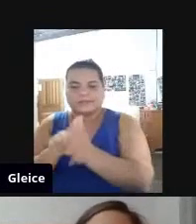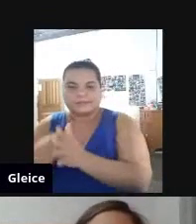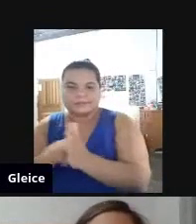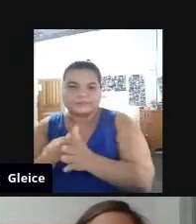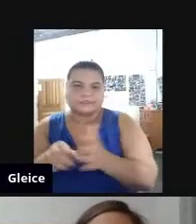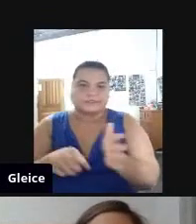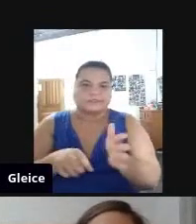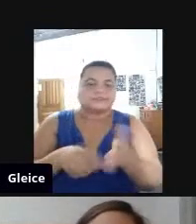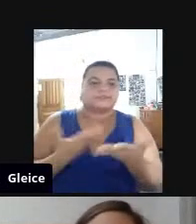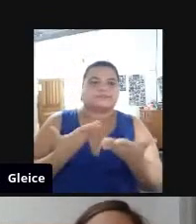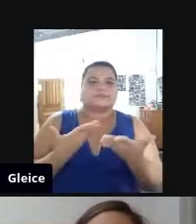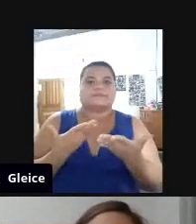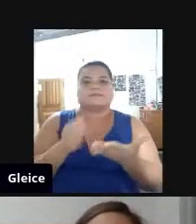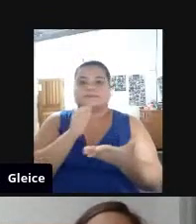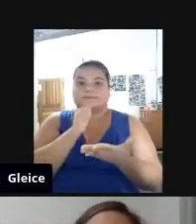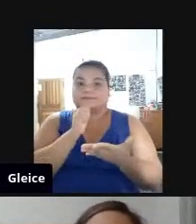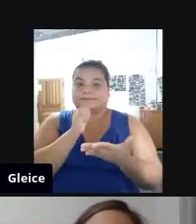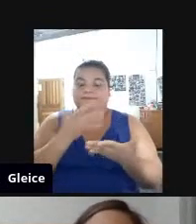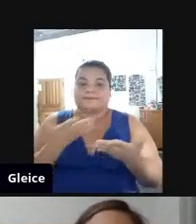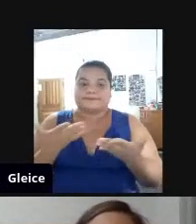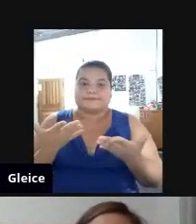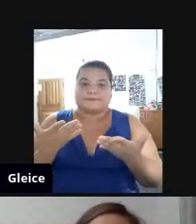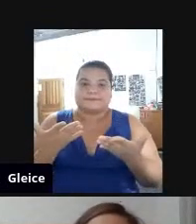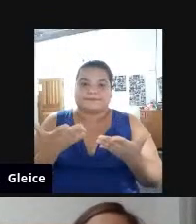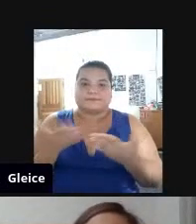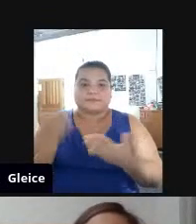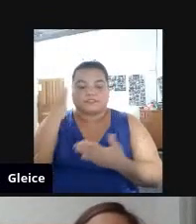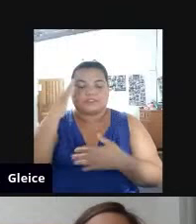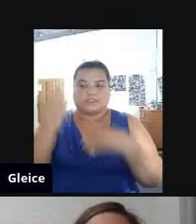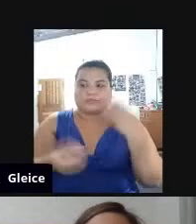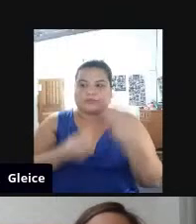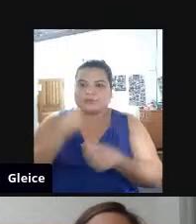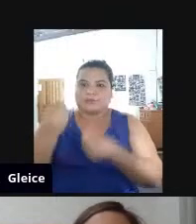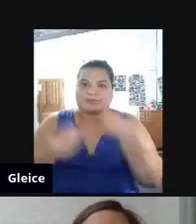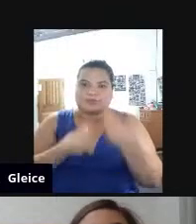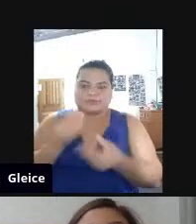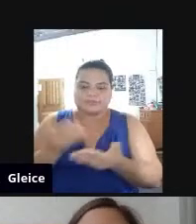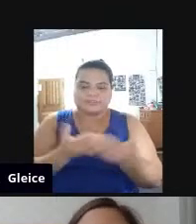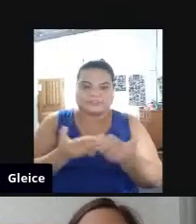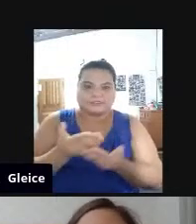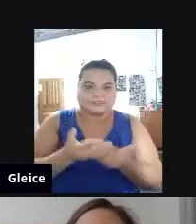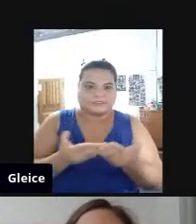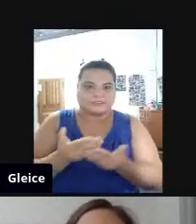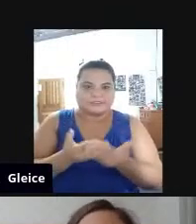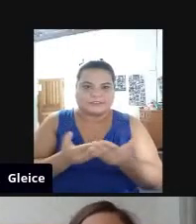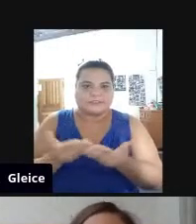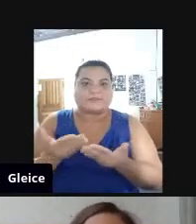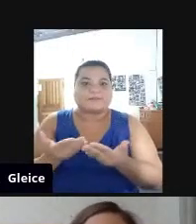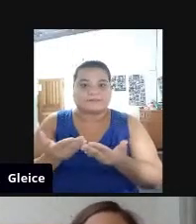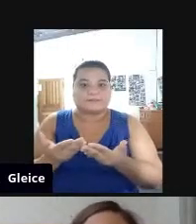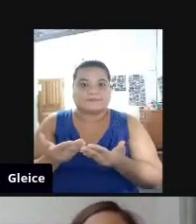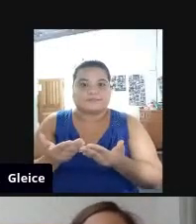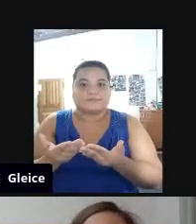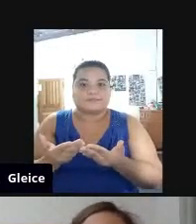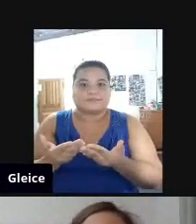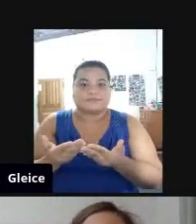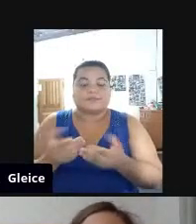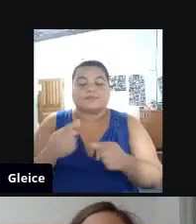mas para a gente ver, para a gente entender como que esses tratamentos eles estão presentes e por que eles são tão